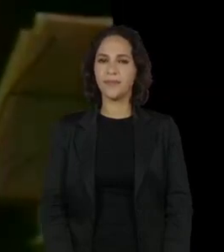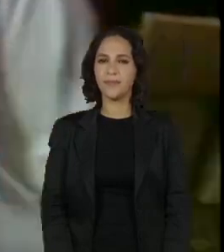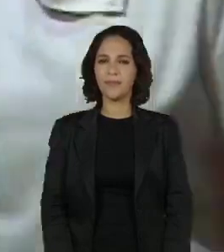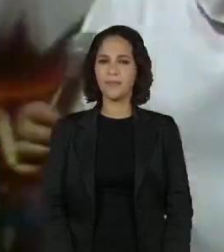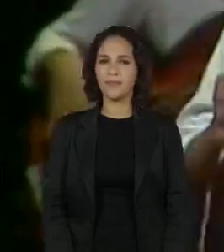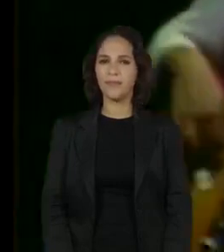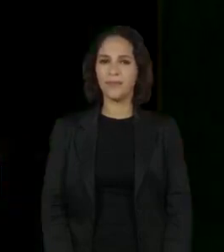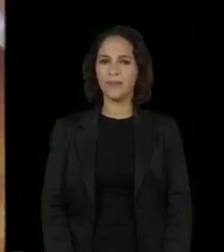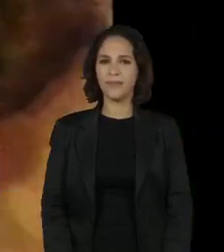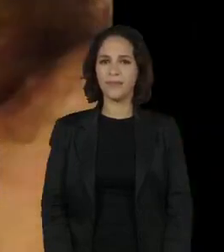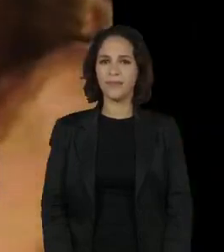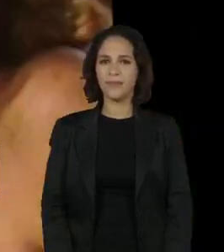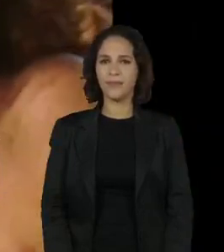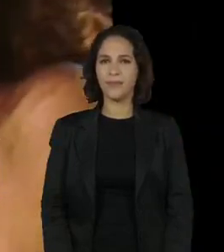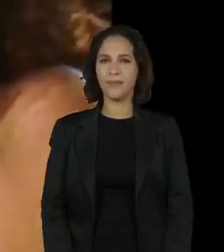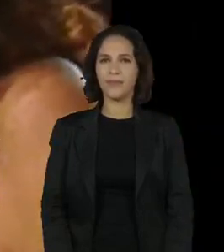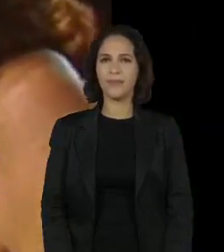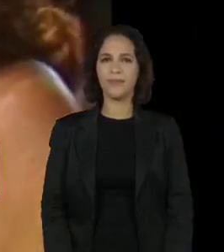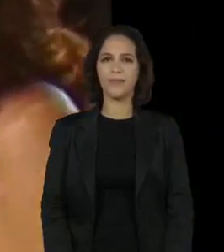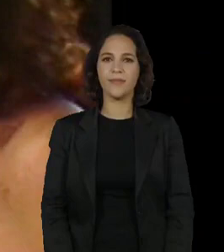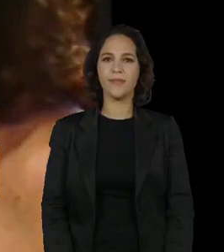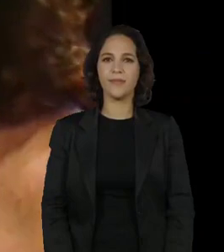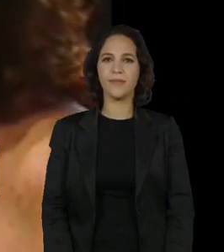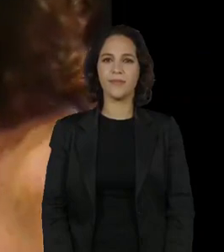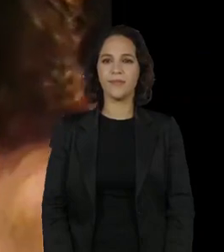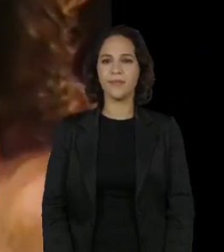nome, mas mudando de